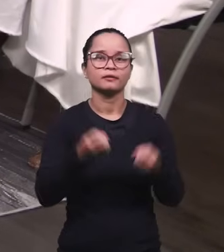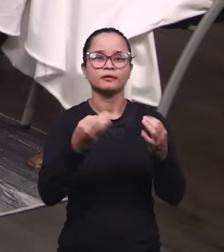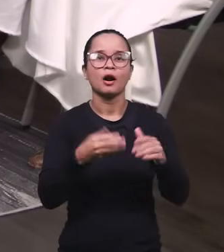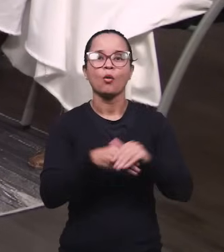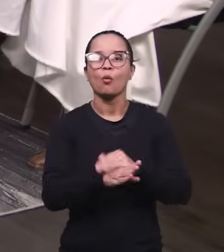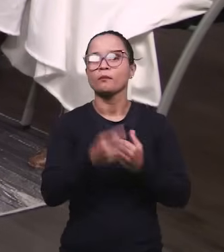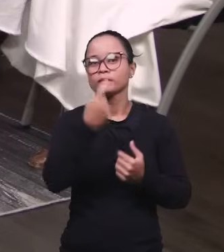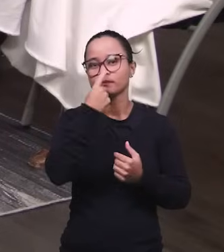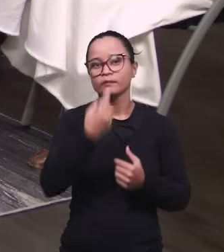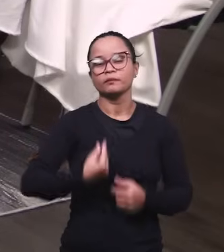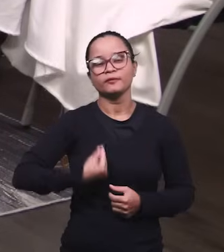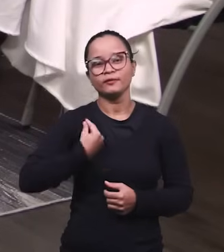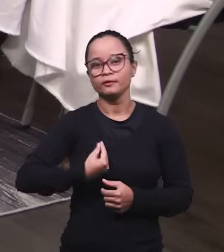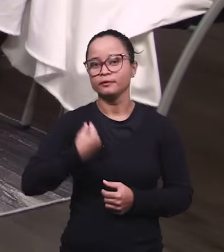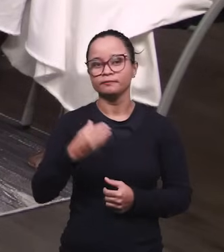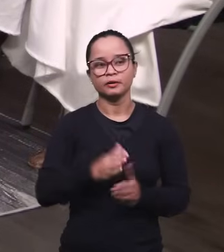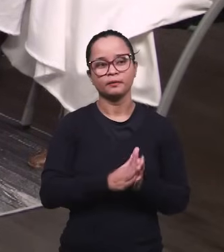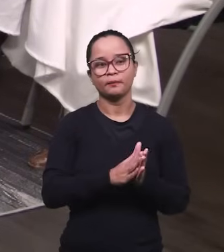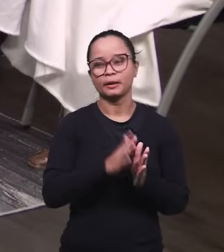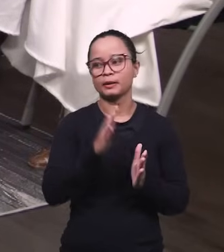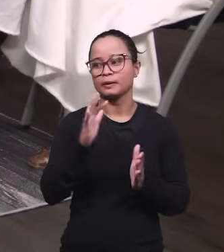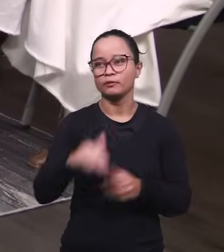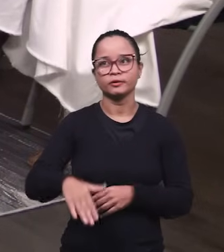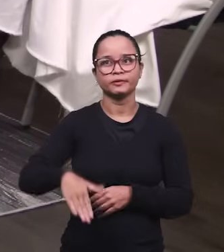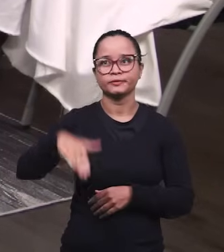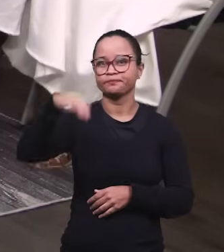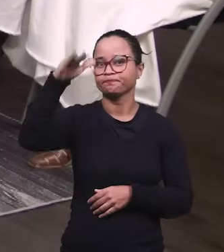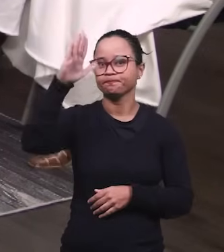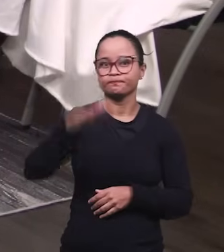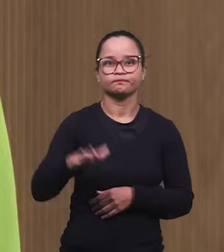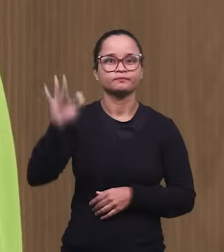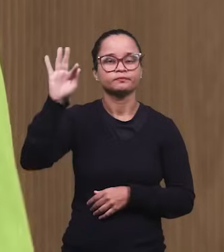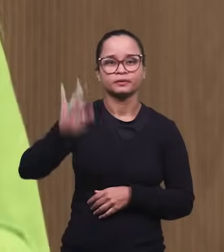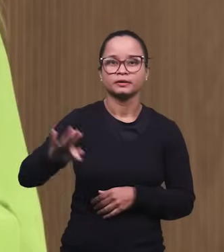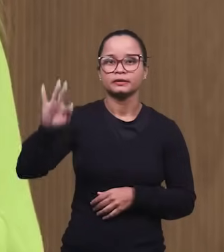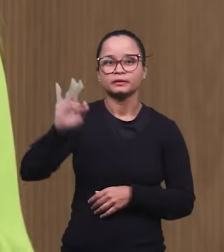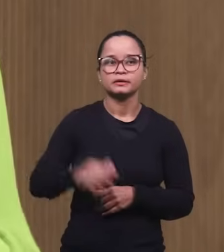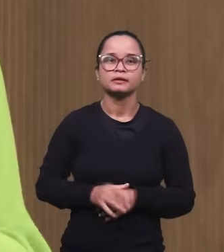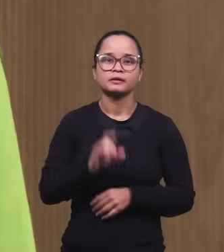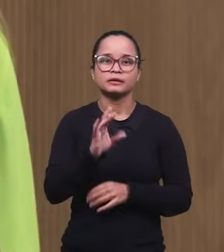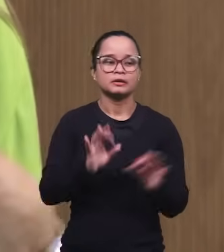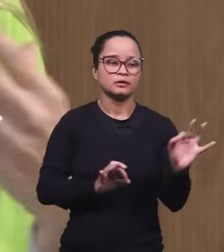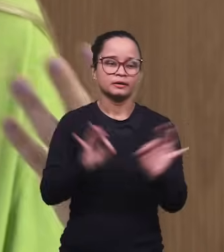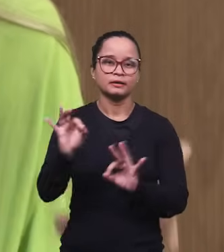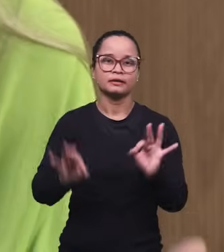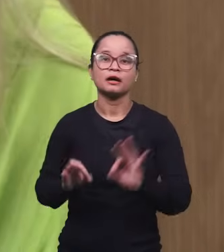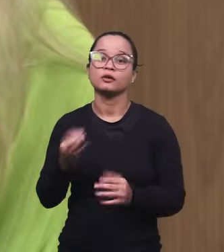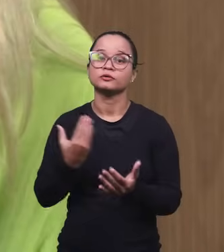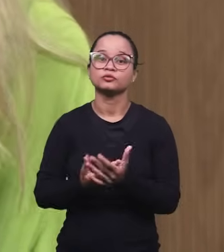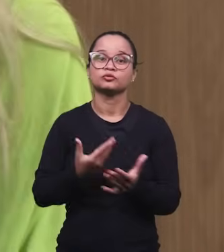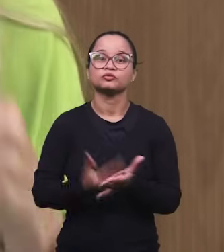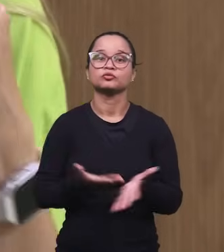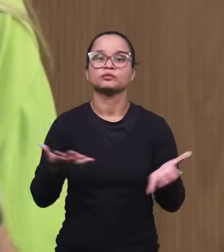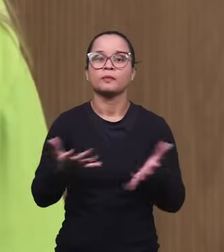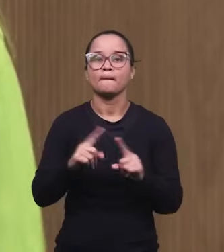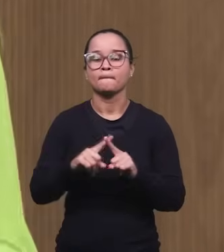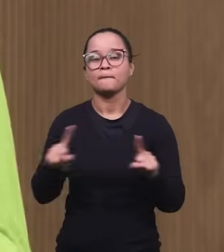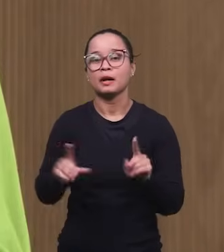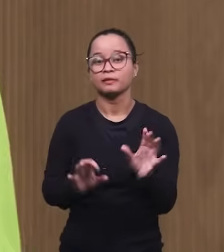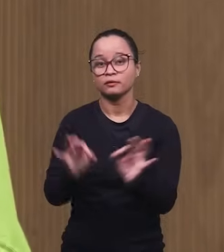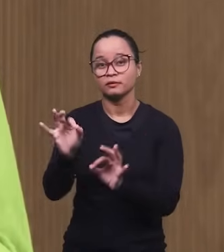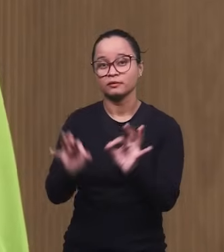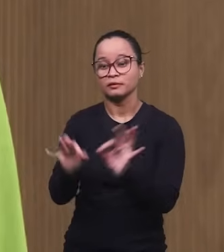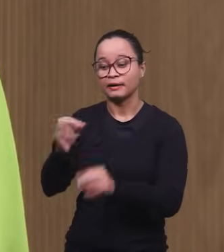é um hábito que eles vão levar para a vida. Para a vida. Para toda a vida acadêmica, para a vida adulto. Vai ajudá-los não só a organizar os estudos hoje, mas vai ajudar